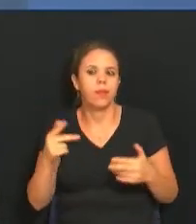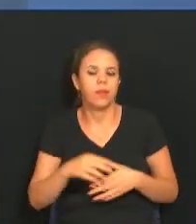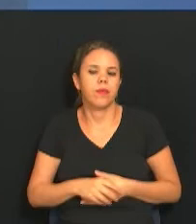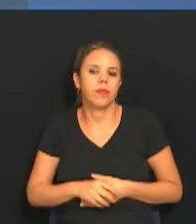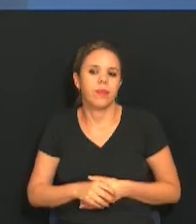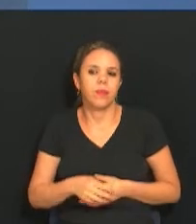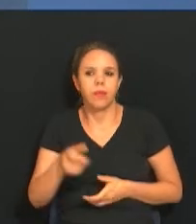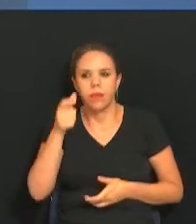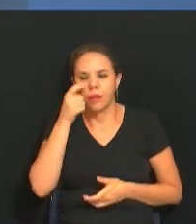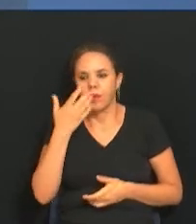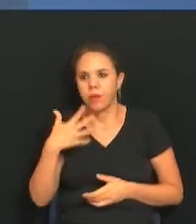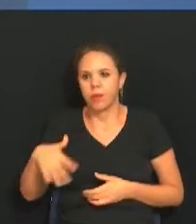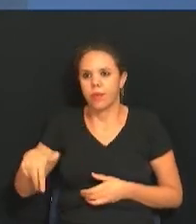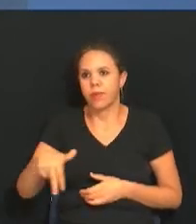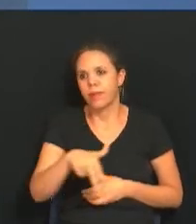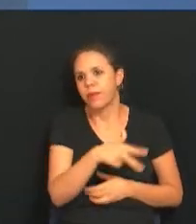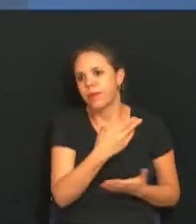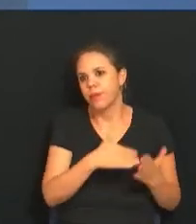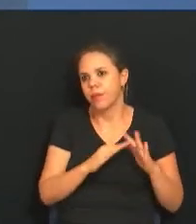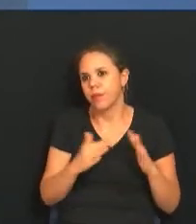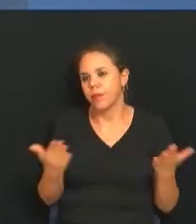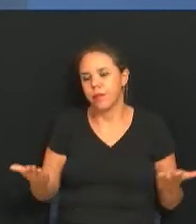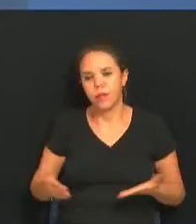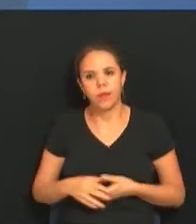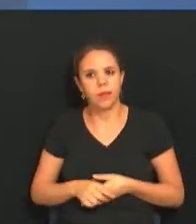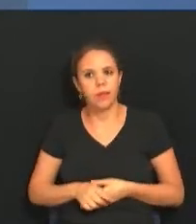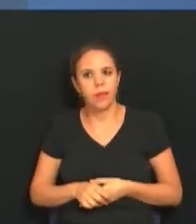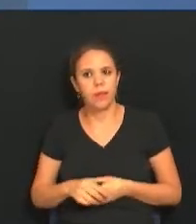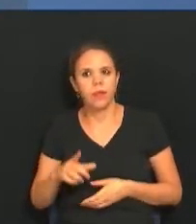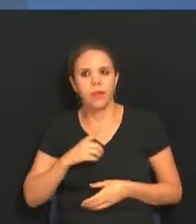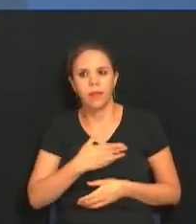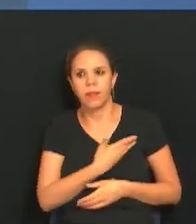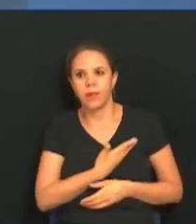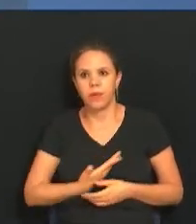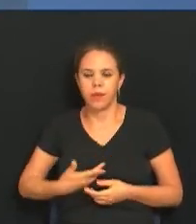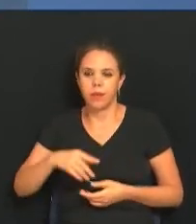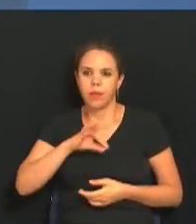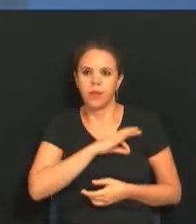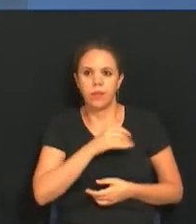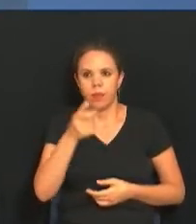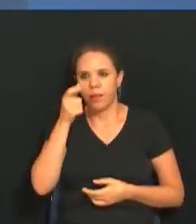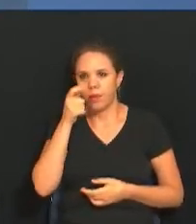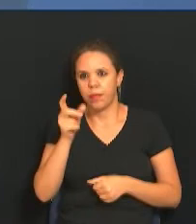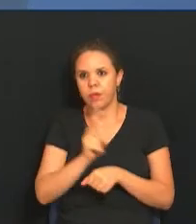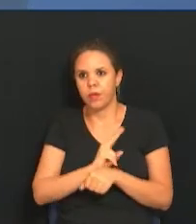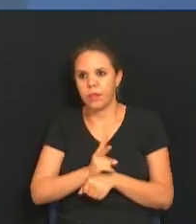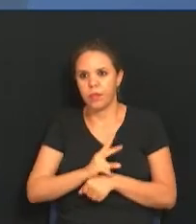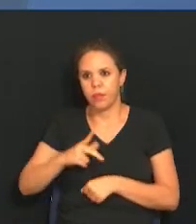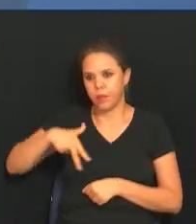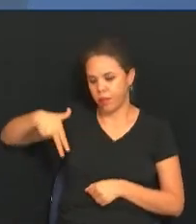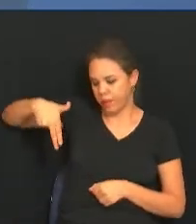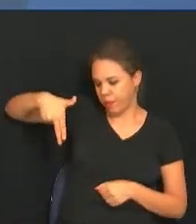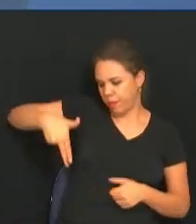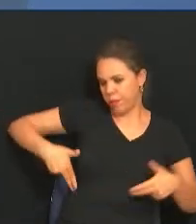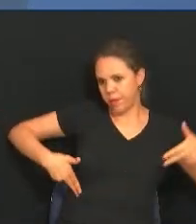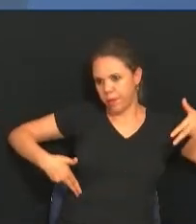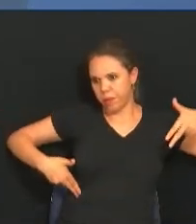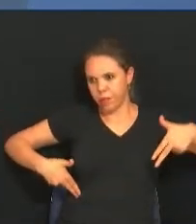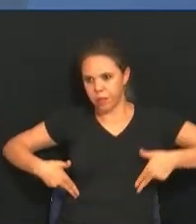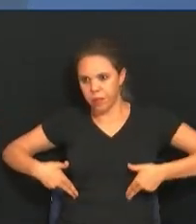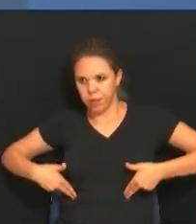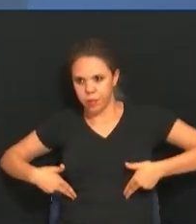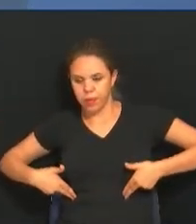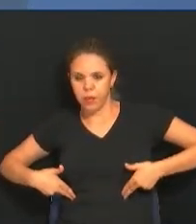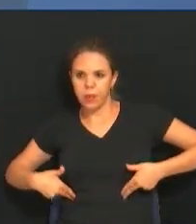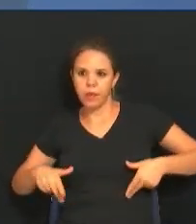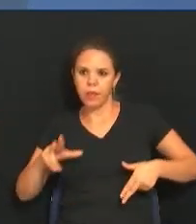criança atravessando na frente da escola. Hoje não. Hoje ela tem poder de polícia. Hoje você olha um guarda municipal, ele tem taser, ele tem spray de pimenta,